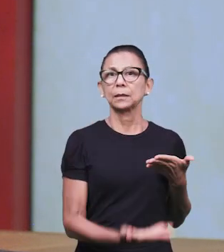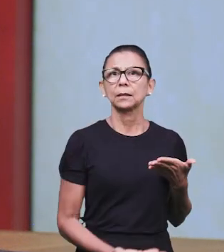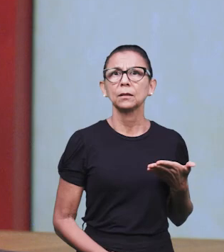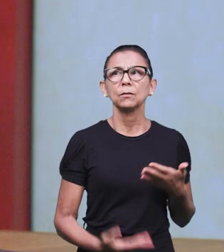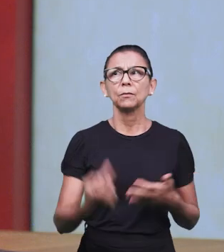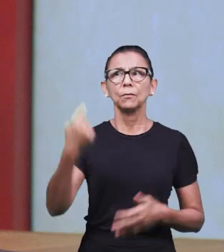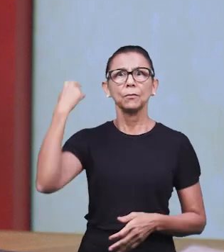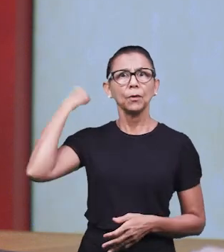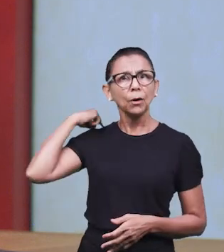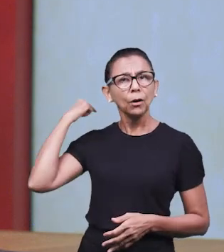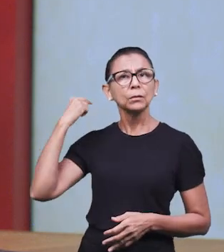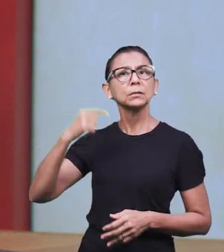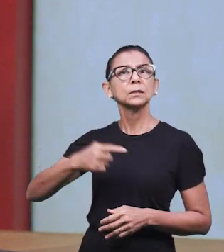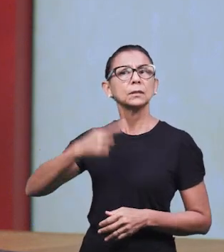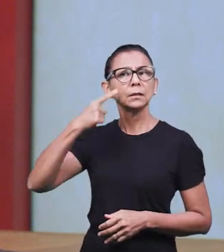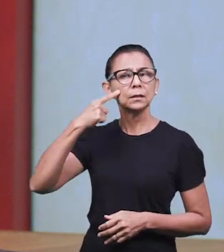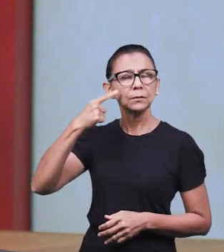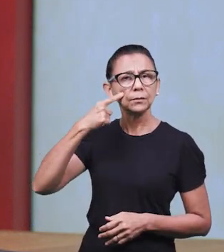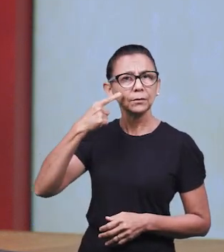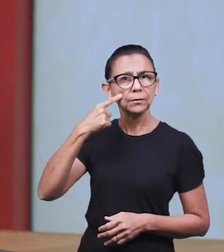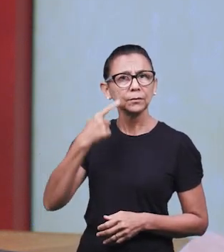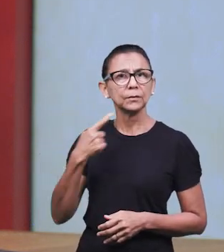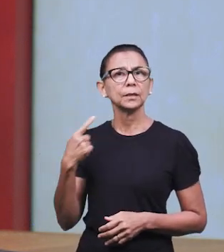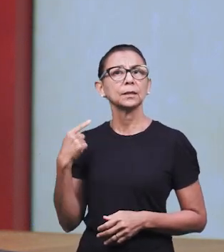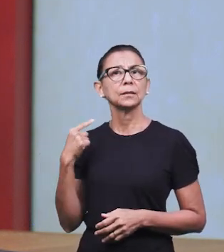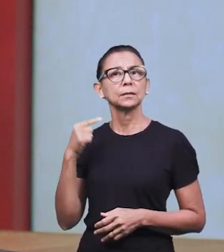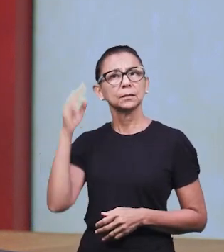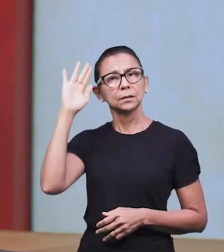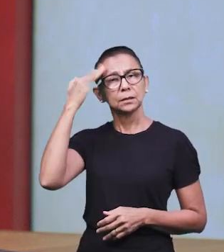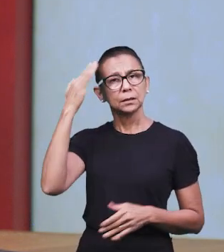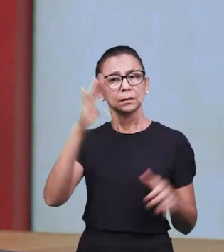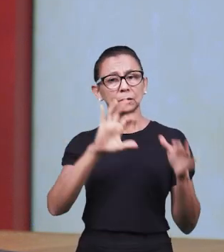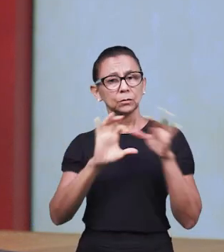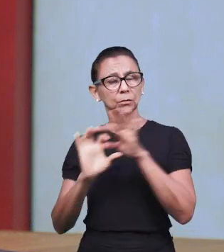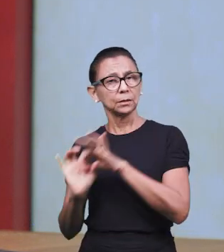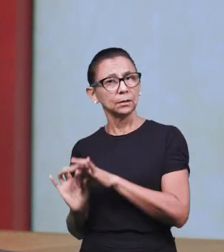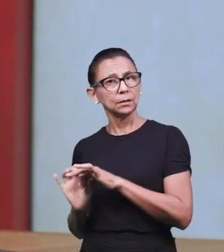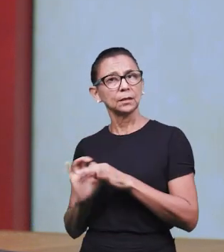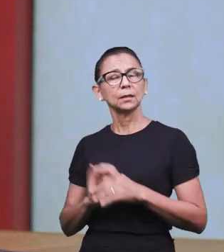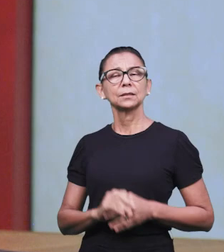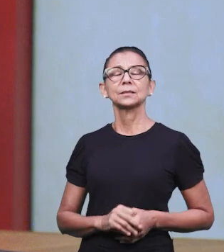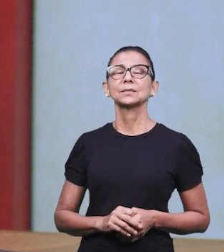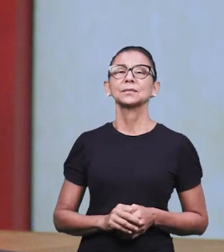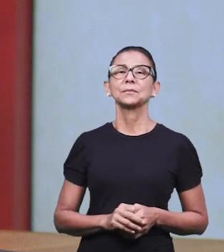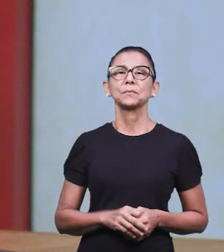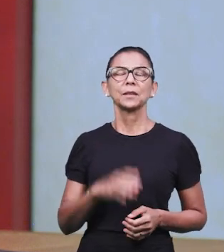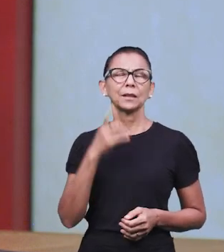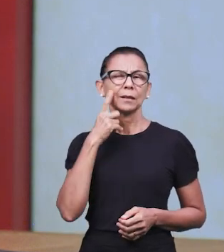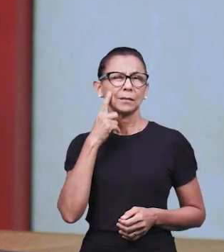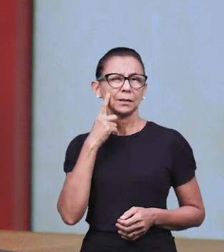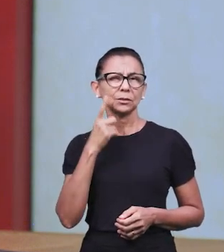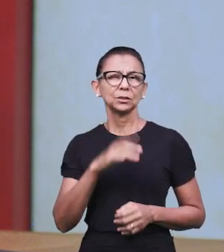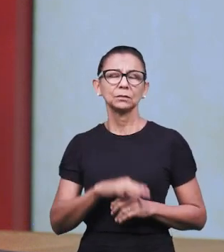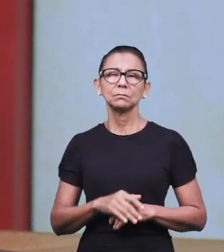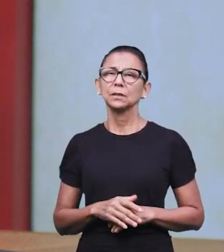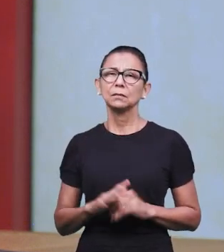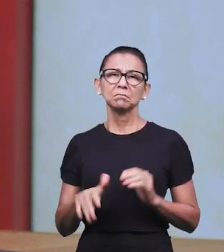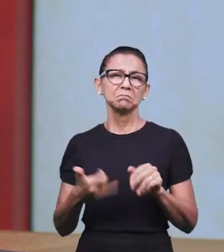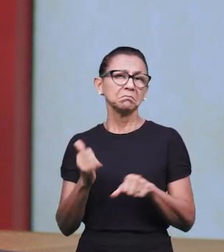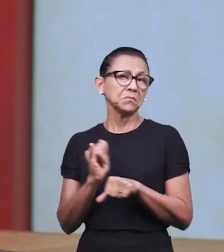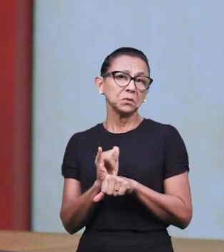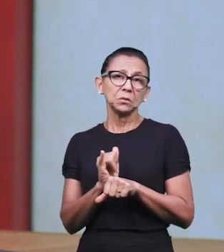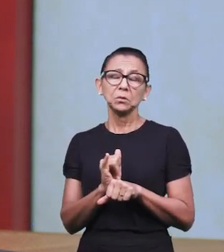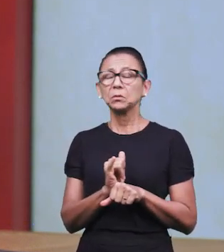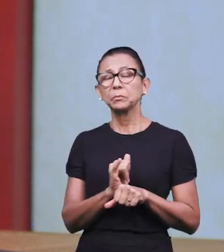para você entender o contexto que nós vamos estar abordando aqui hoje. Então, quando terminar de assistir aqui, volte, assista o da semana passada. É só entrar aí